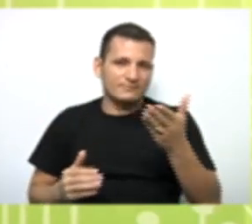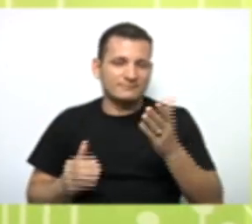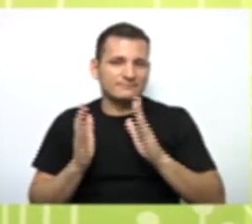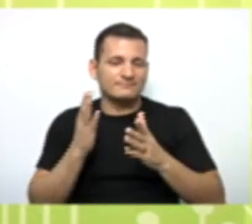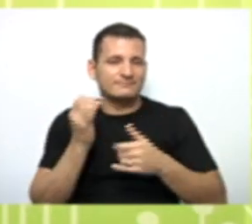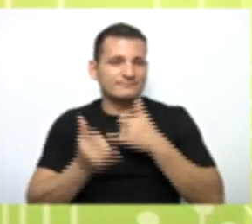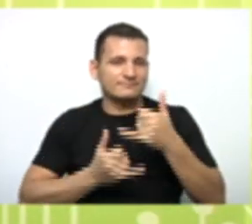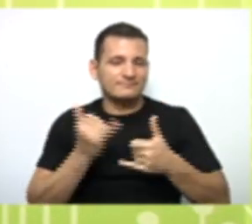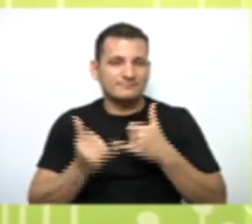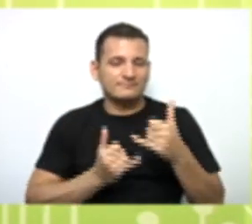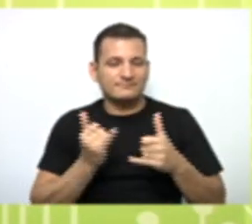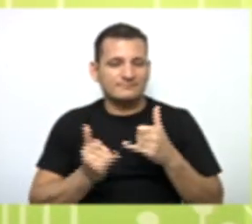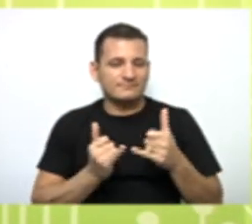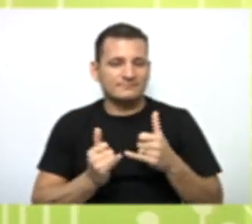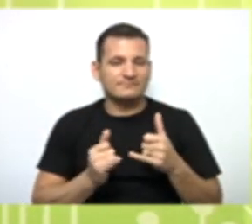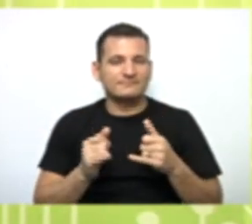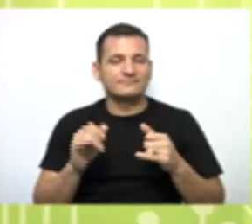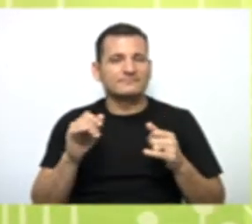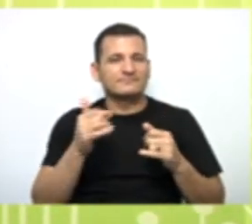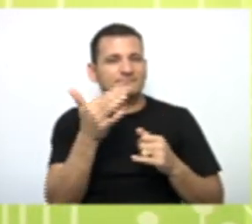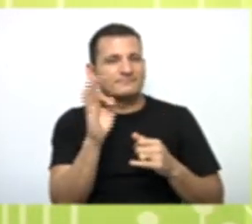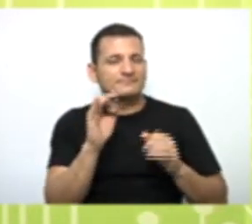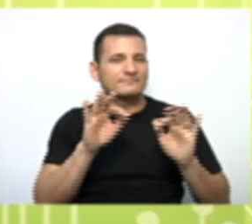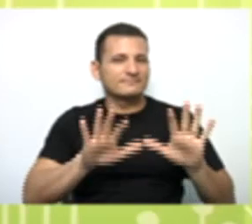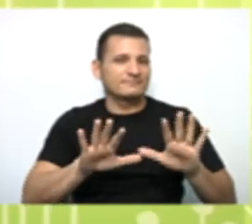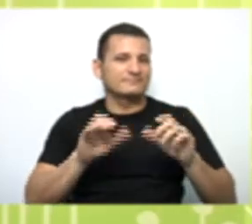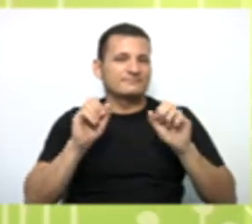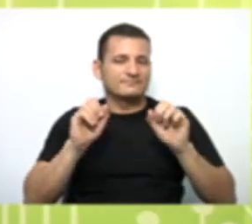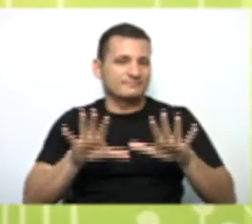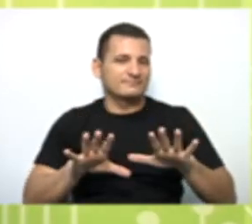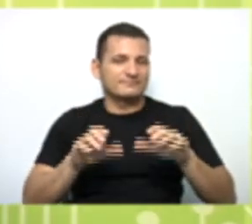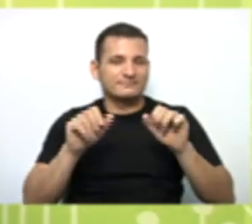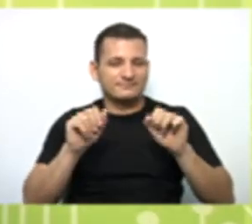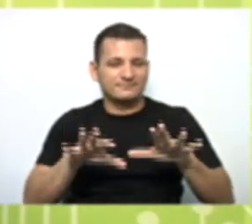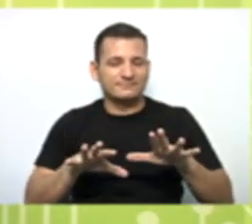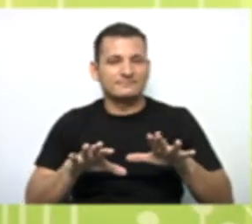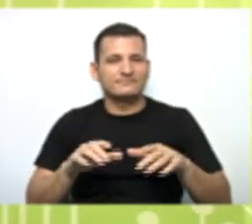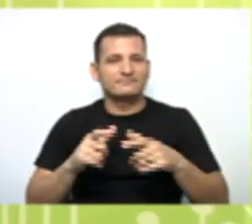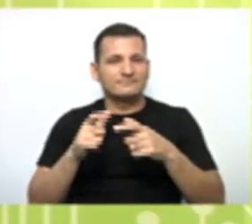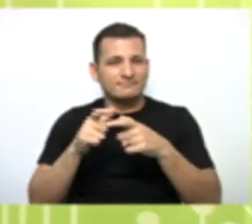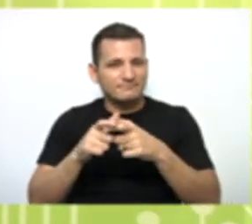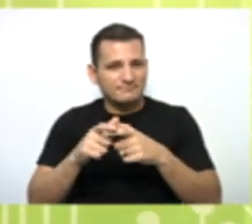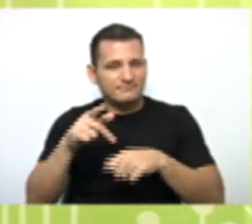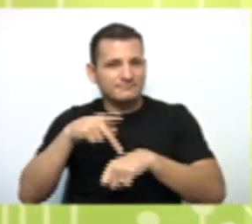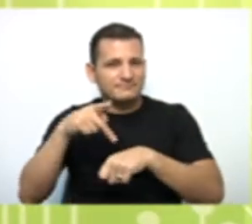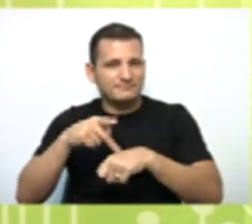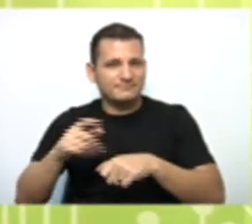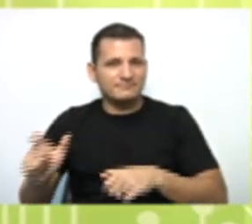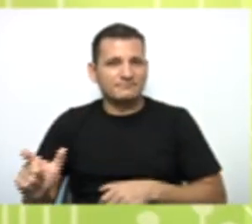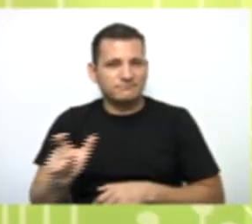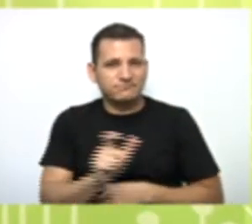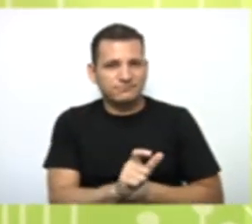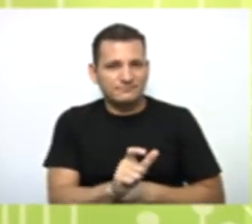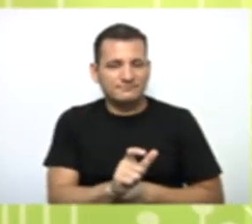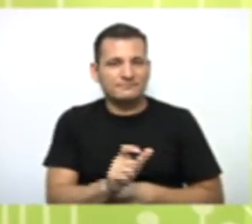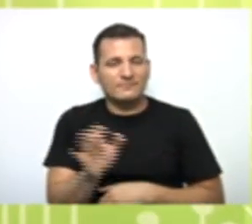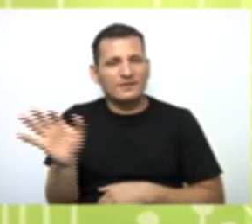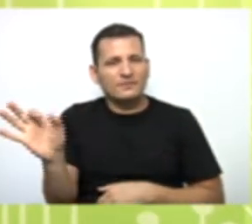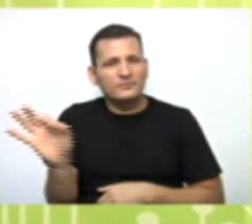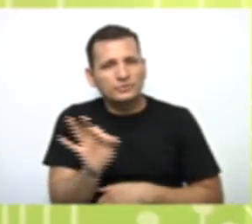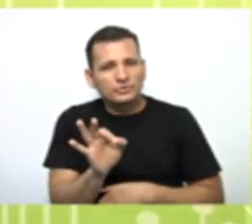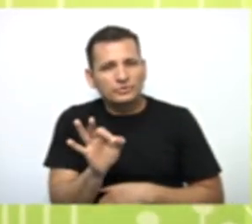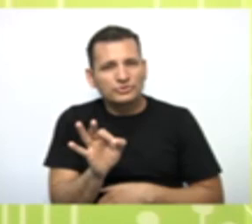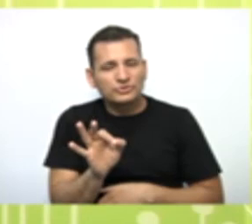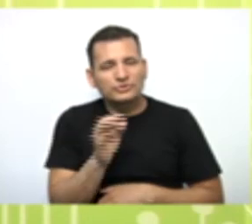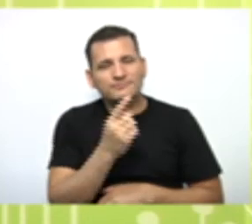brincadeiras, né? Então, quando contava de cada 10 em 10, cada 10 que você acumulava, você pegava uma pedrona grande, né? Pedrinhas pequenas, contando